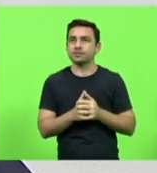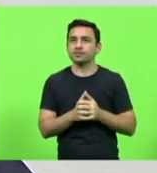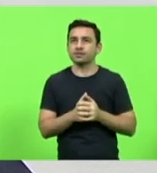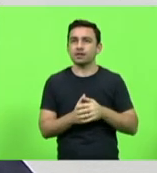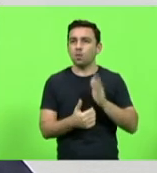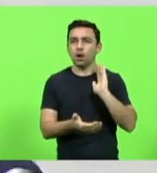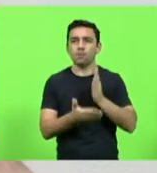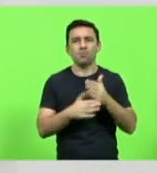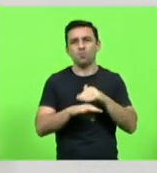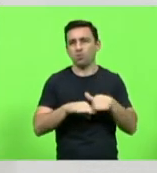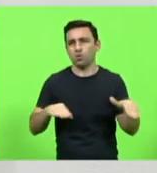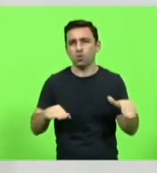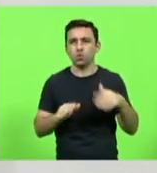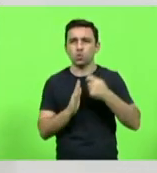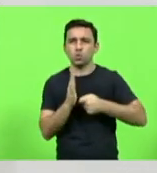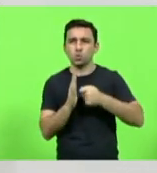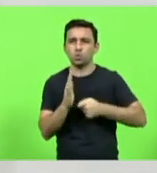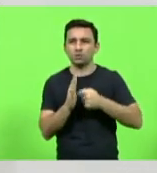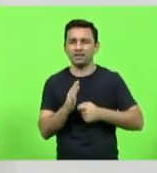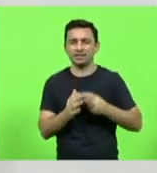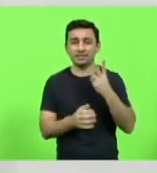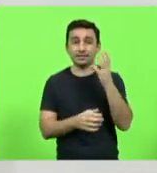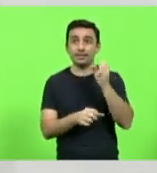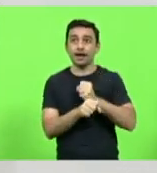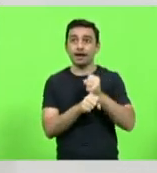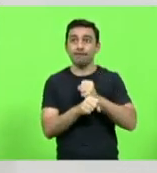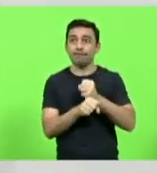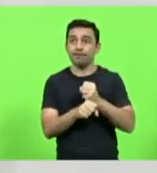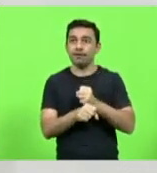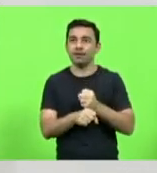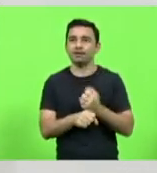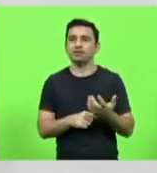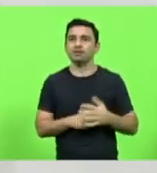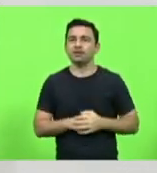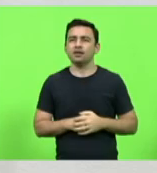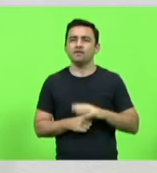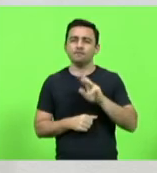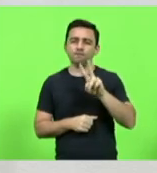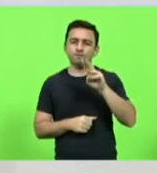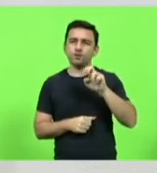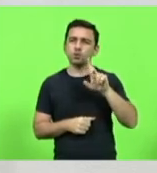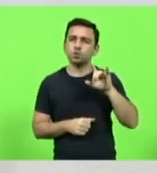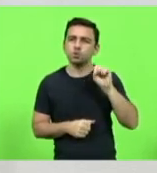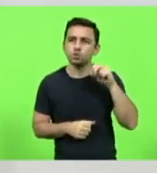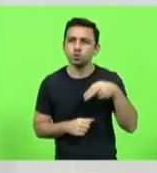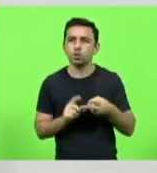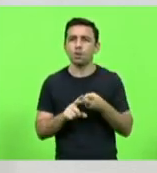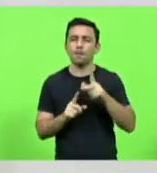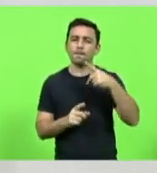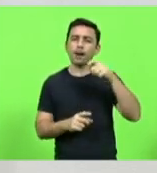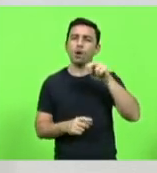de 3 décadas. Estou falando aí de Vils Klein Bing, Paulo Afonso, Luiz Henrique,